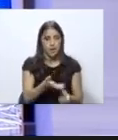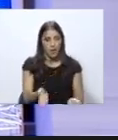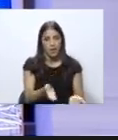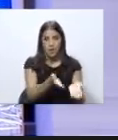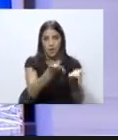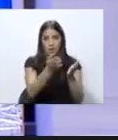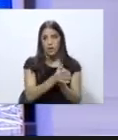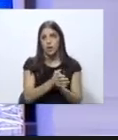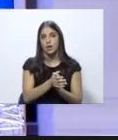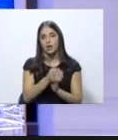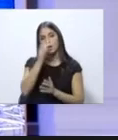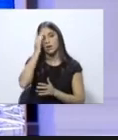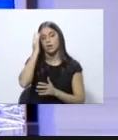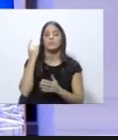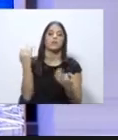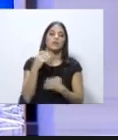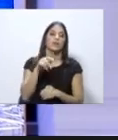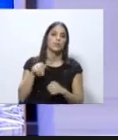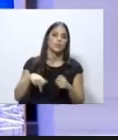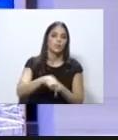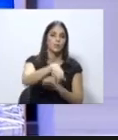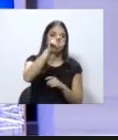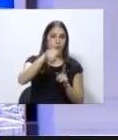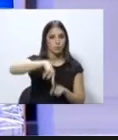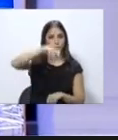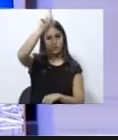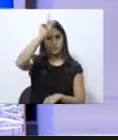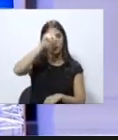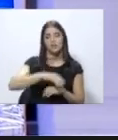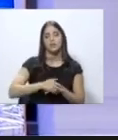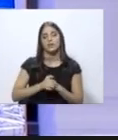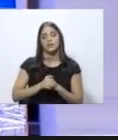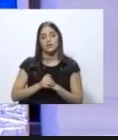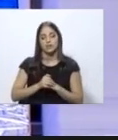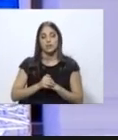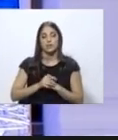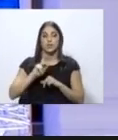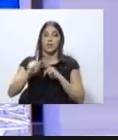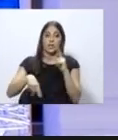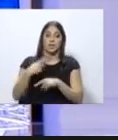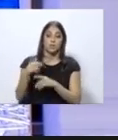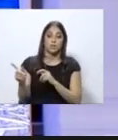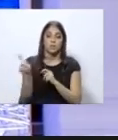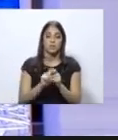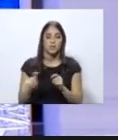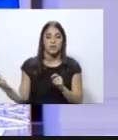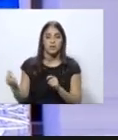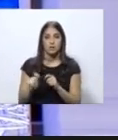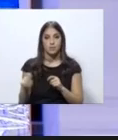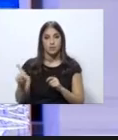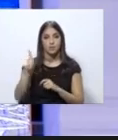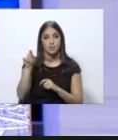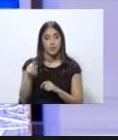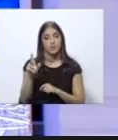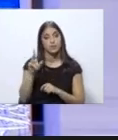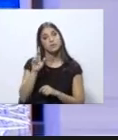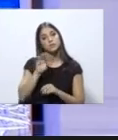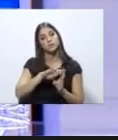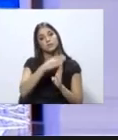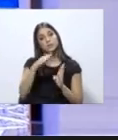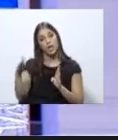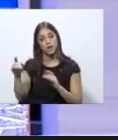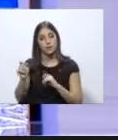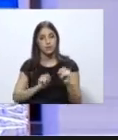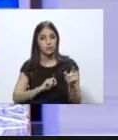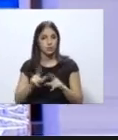trajeto a puxar para que o Amaro Antunes possa, na parte final, fazer a diferença. E na etapa da Serra da Estrela,